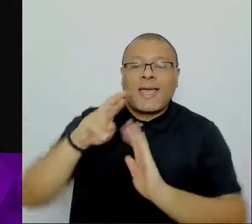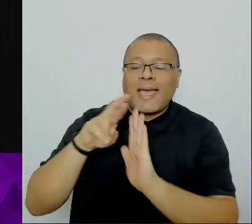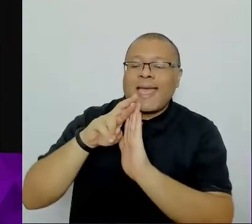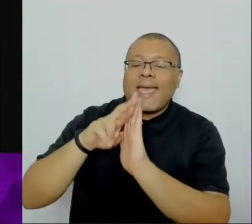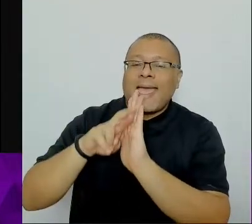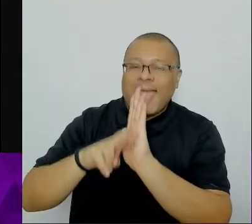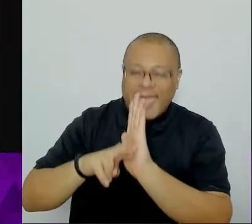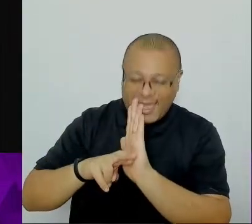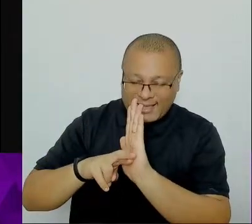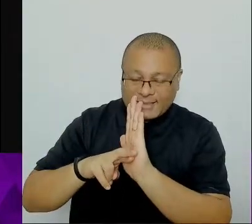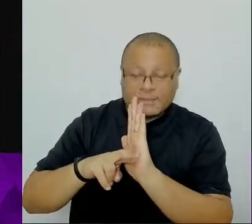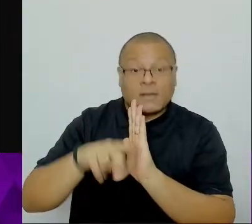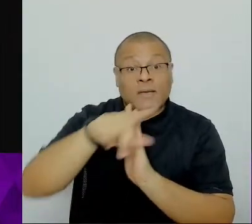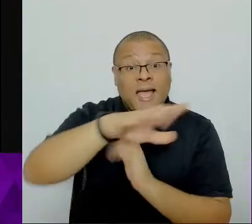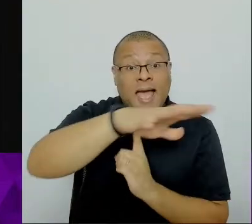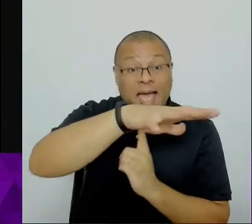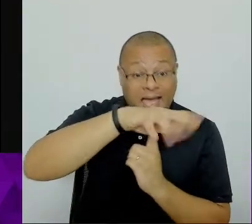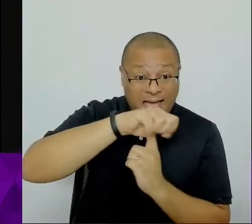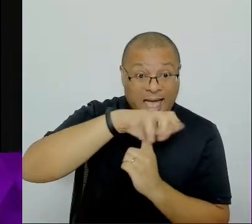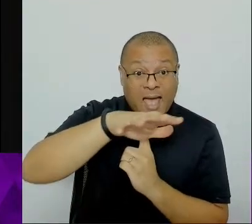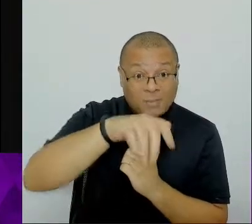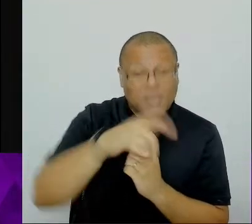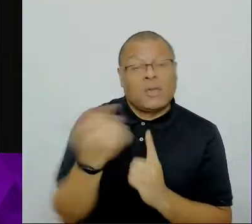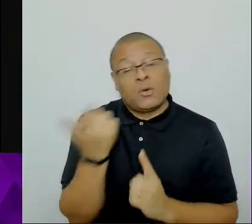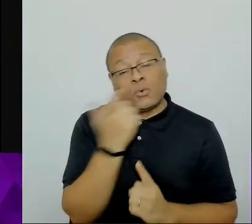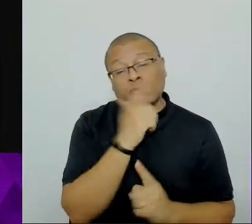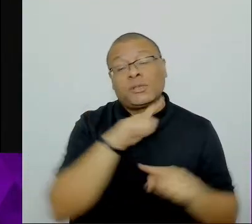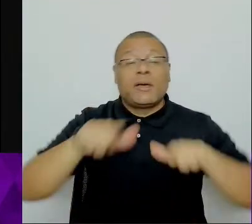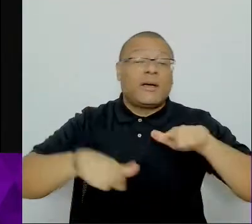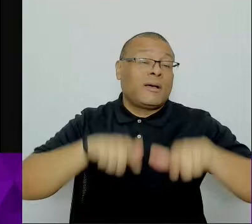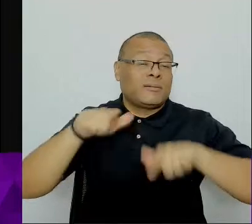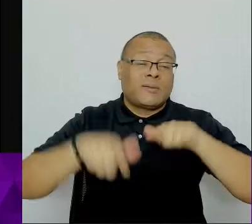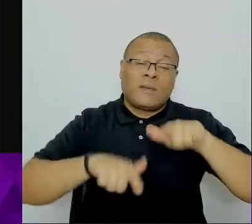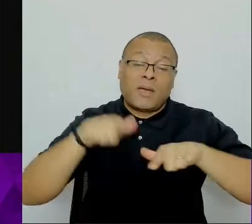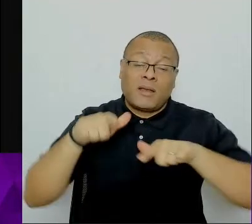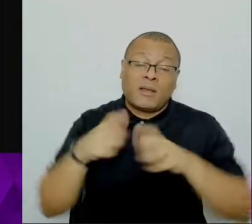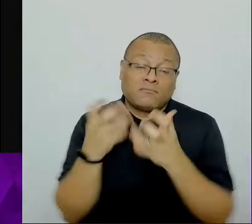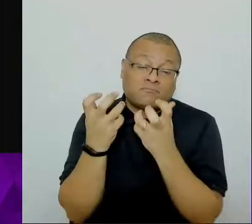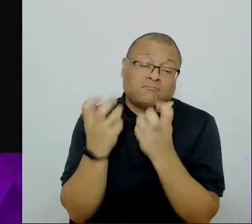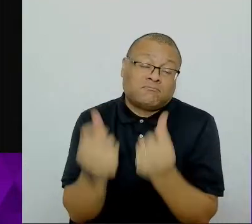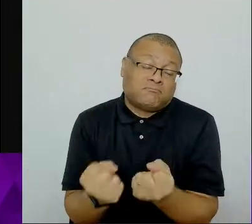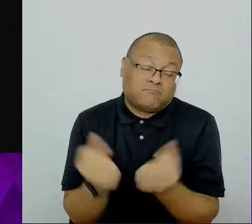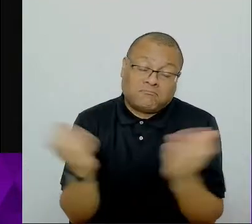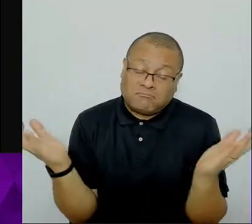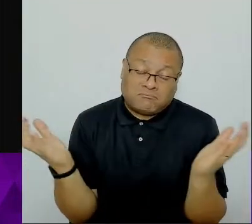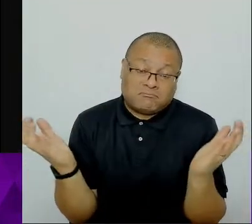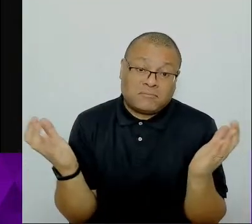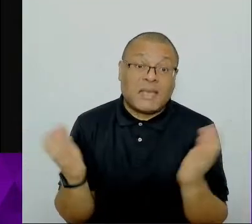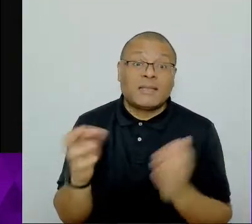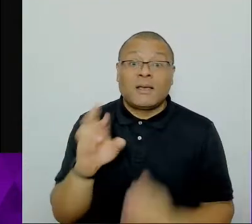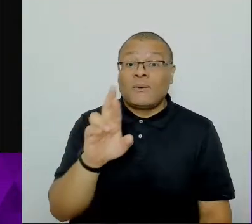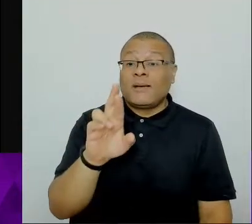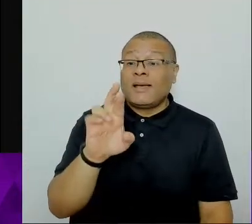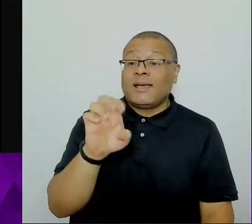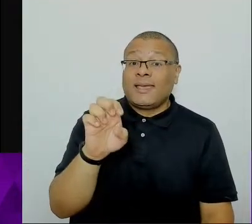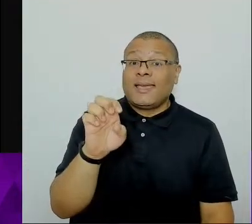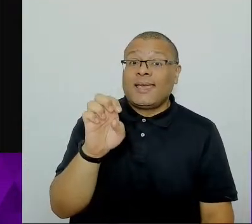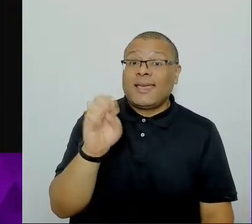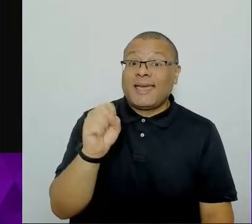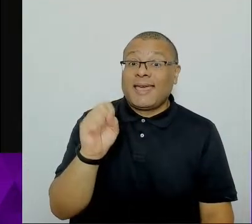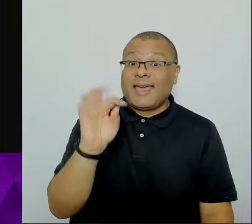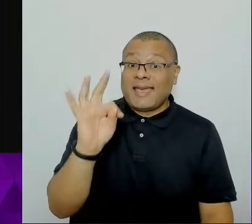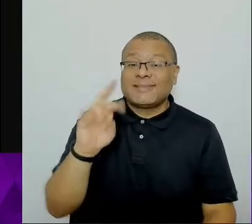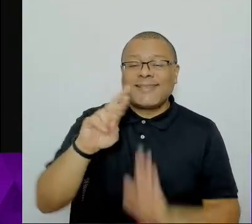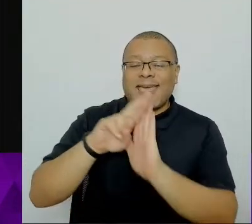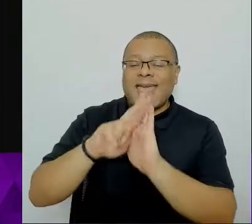restrições para que sua API funcione como esse conjunto pede. Então, REST, basicamente, ela te dá um conjunto de regras